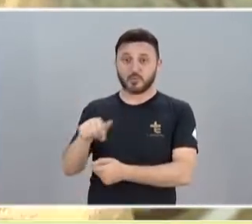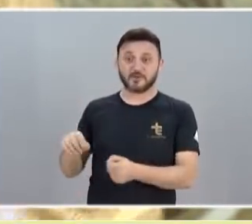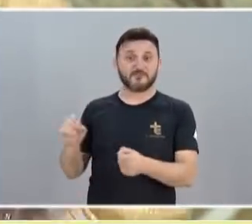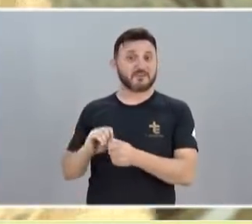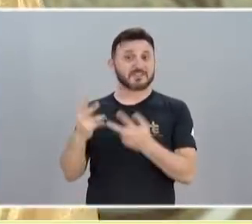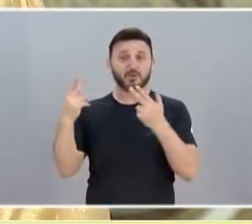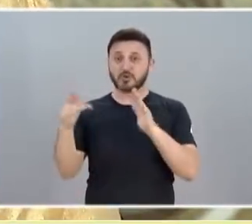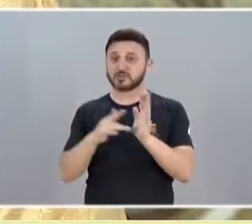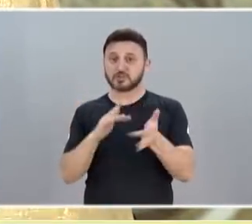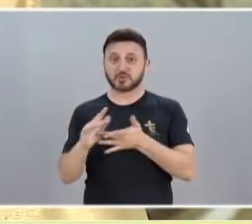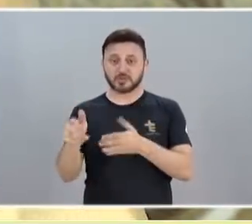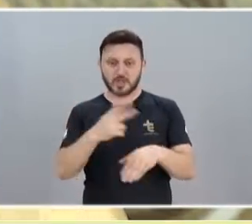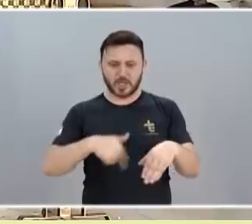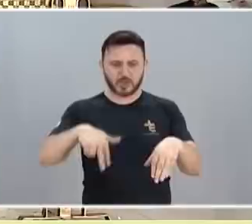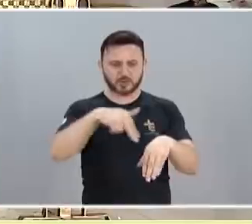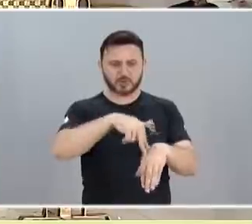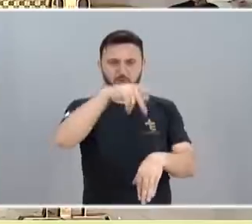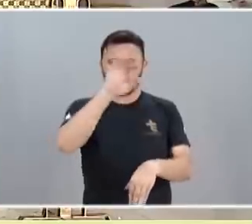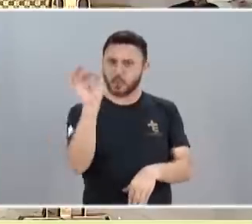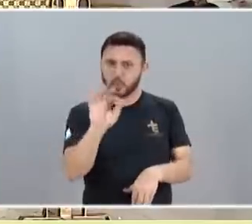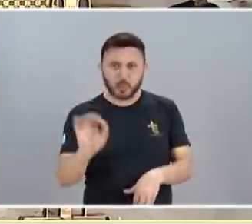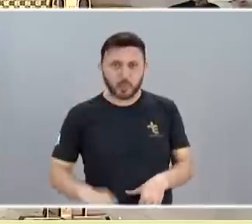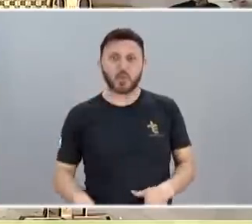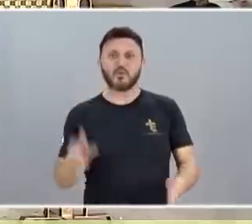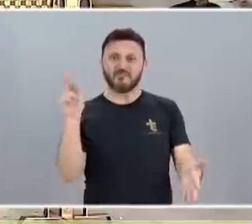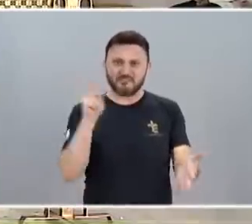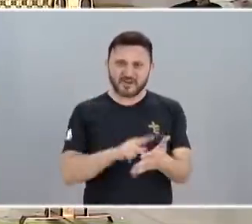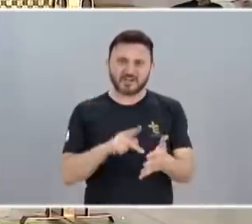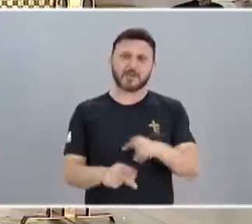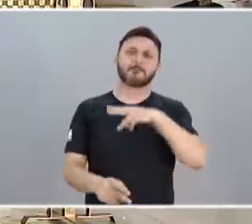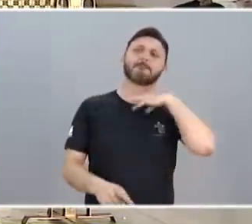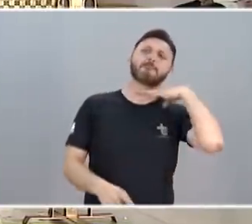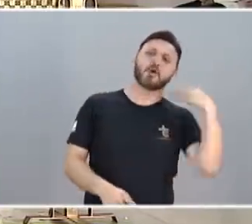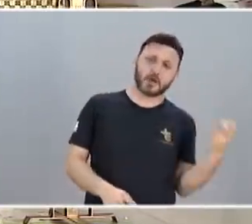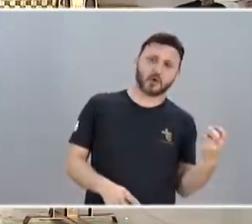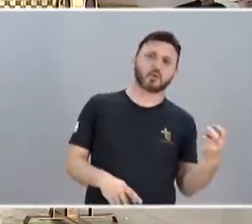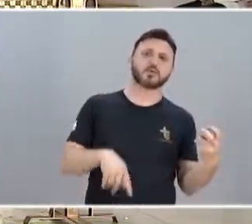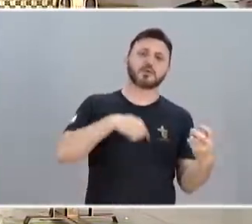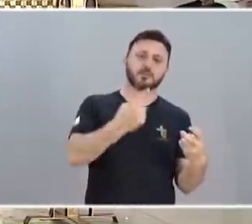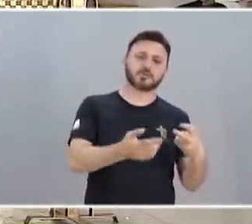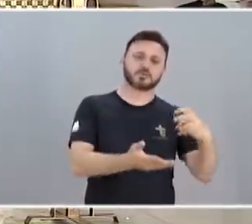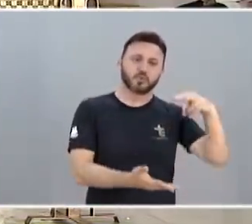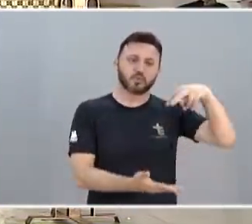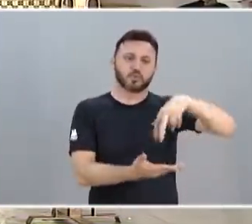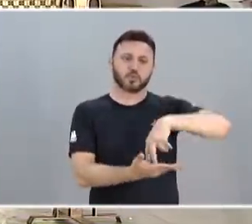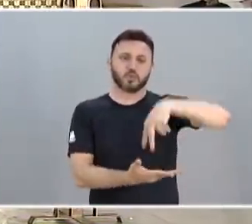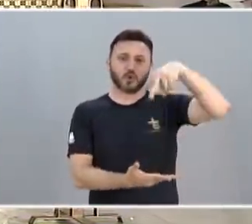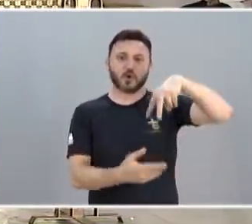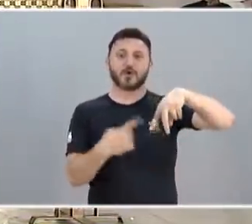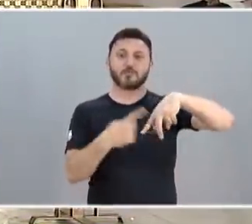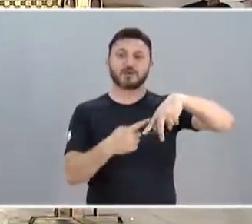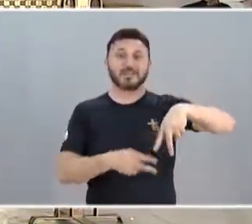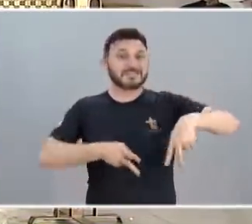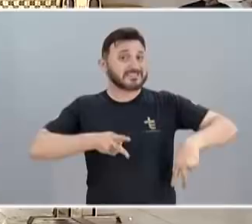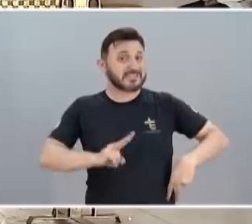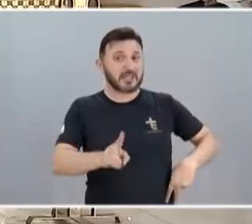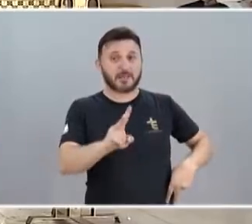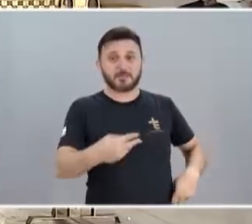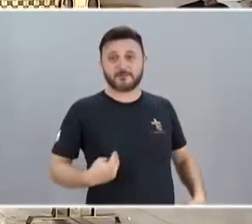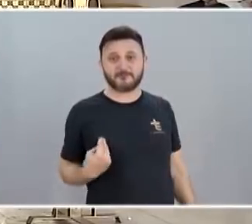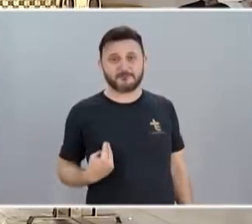fez o que Jesus fez, verdadeiramente morreu, verdadeiramente ressuscitou para sempre.